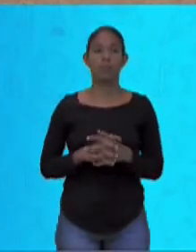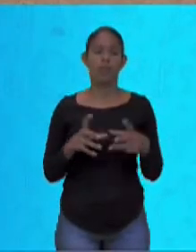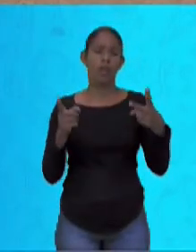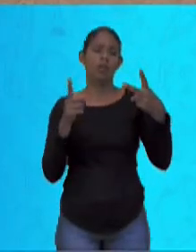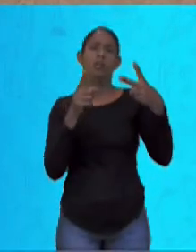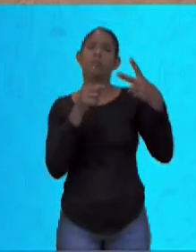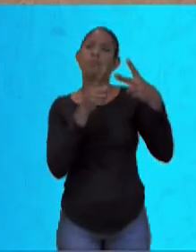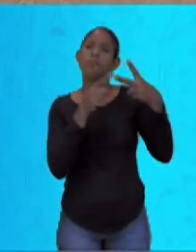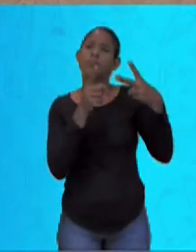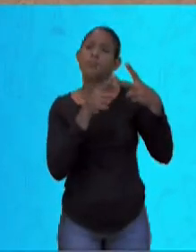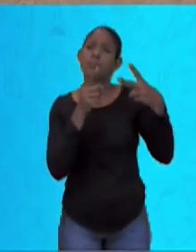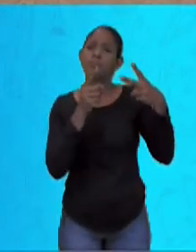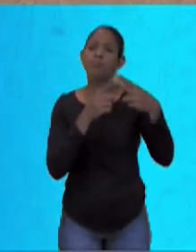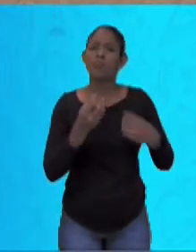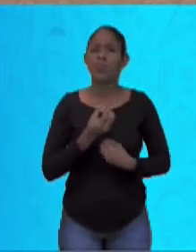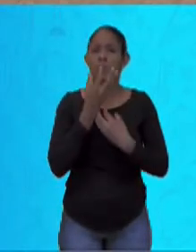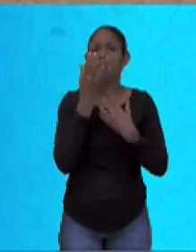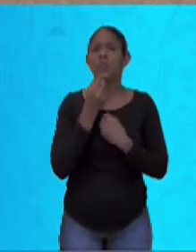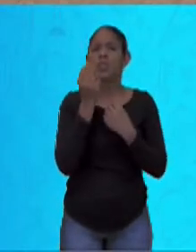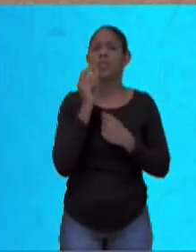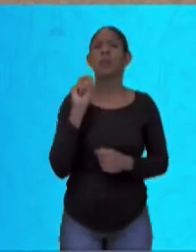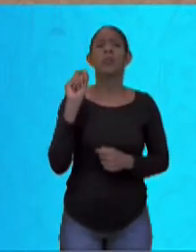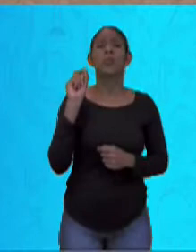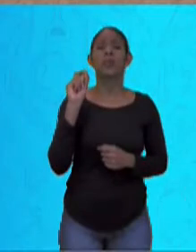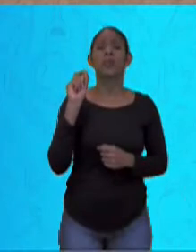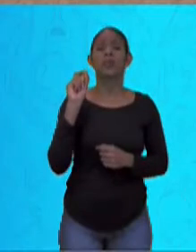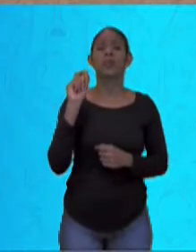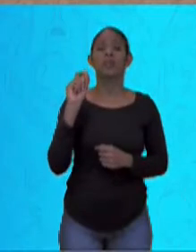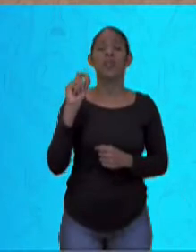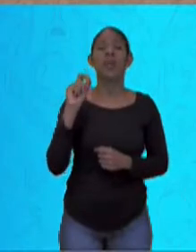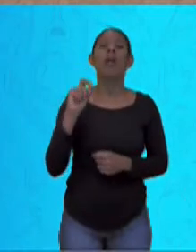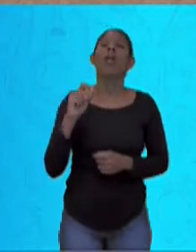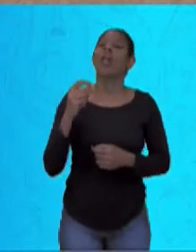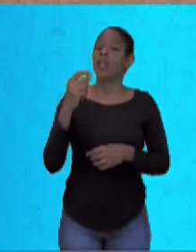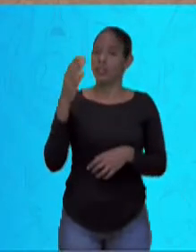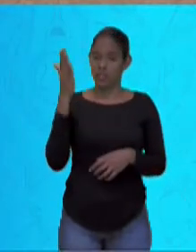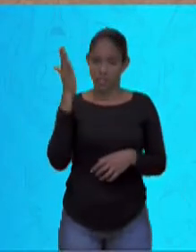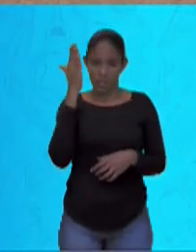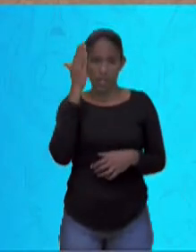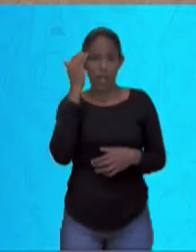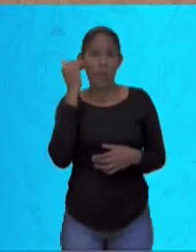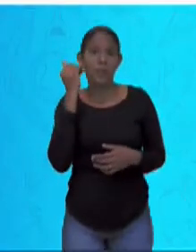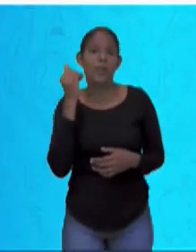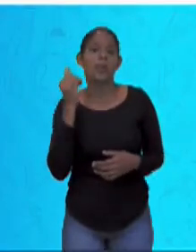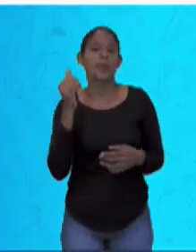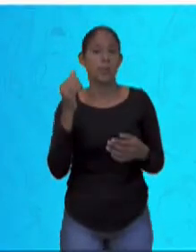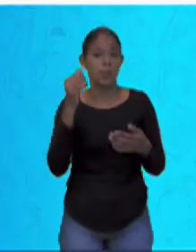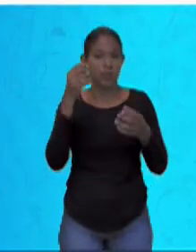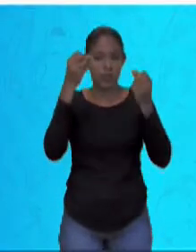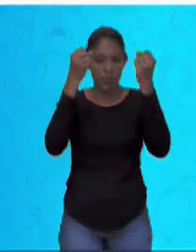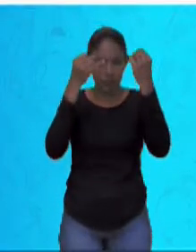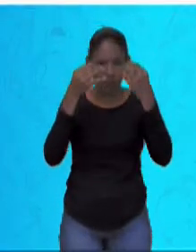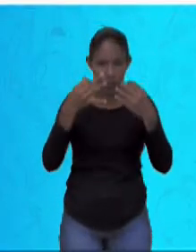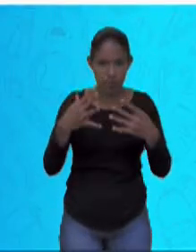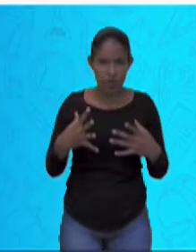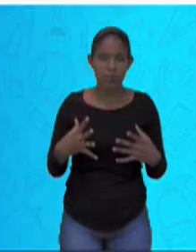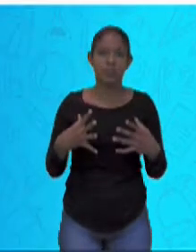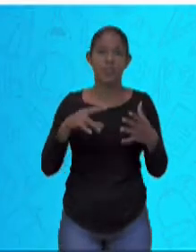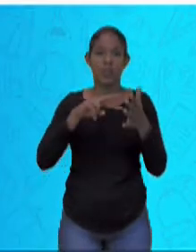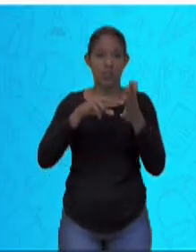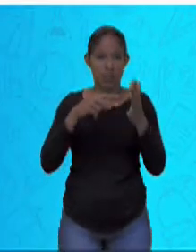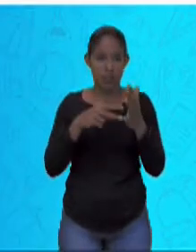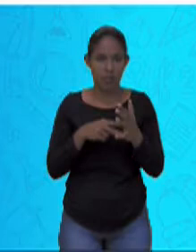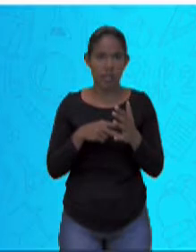é poesia? Temos um conceito sobre poesia. Vamos entender? A poesia é